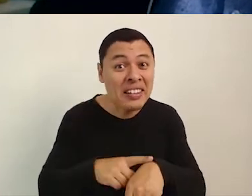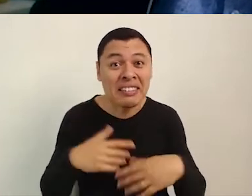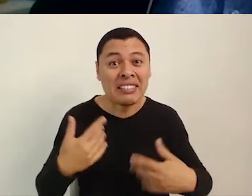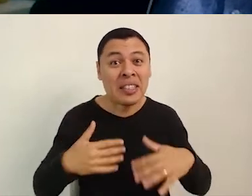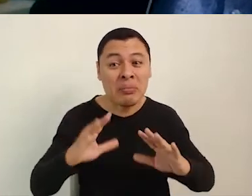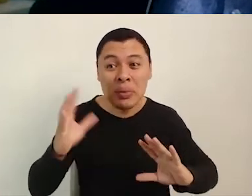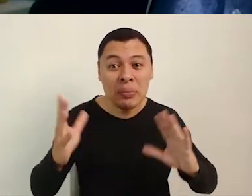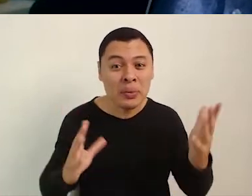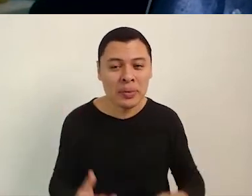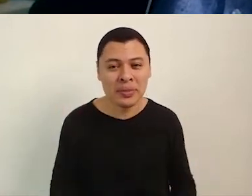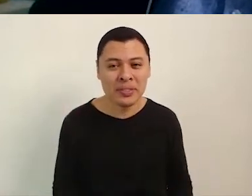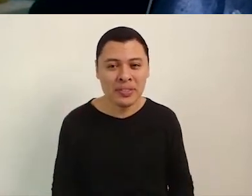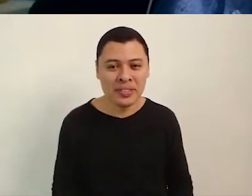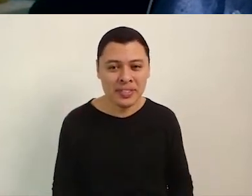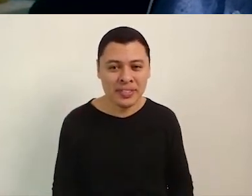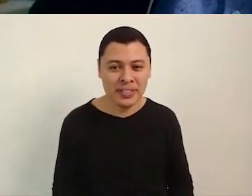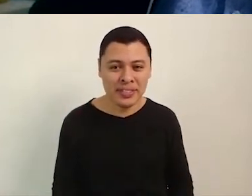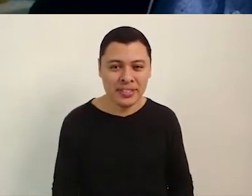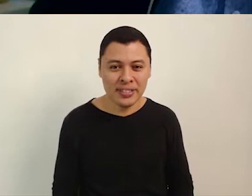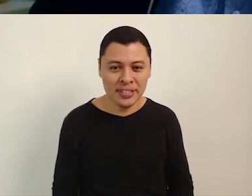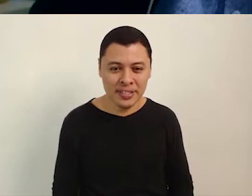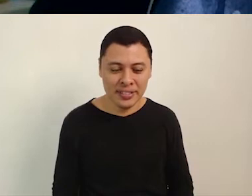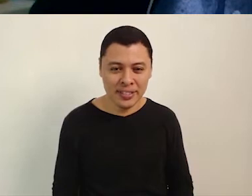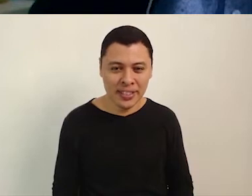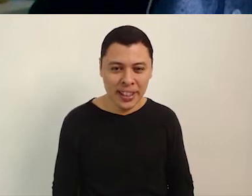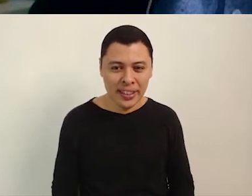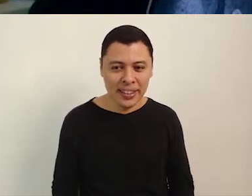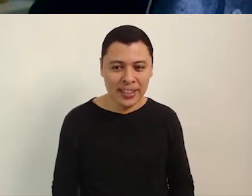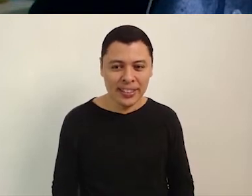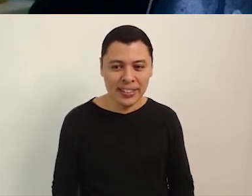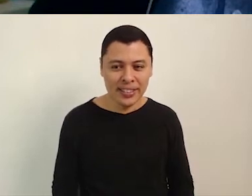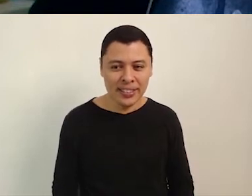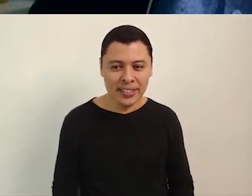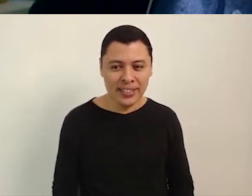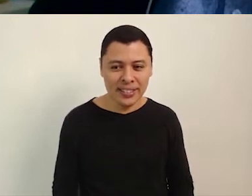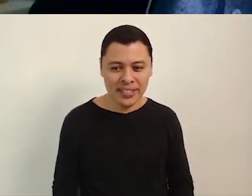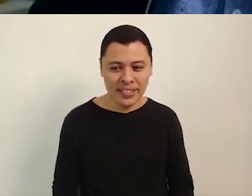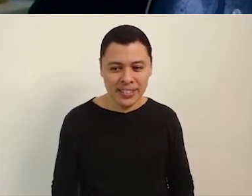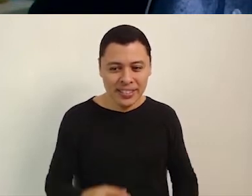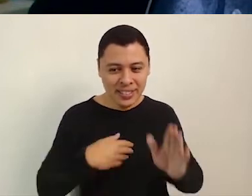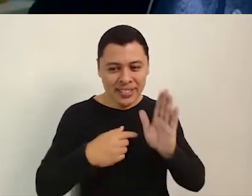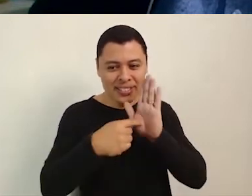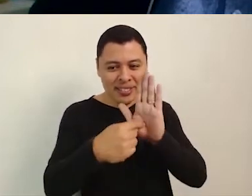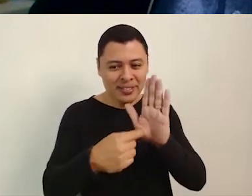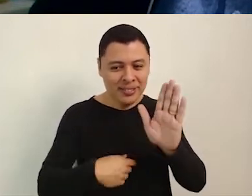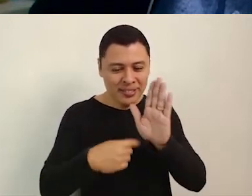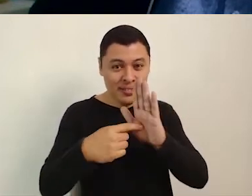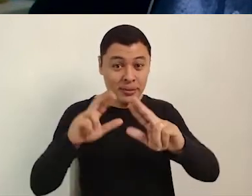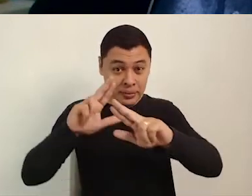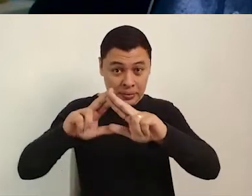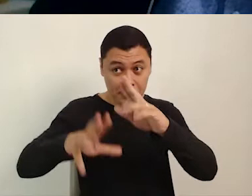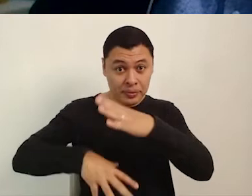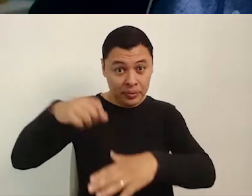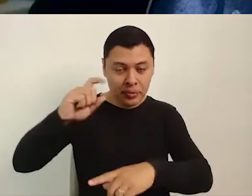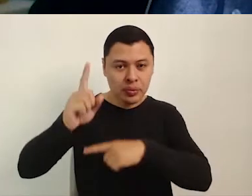Ai, ai. Mas tudo bem. Vamos lá. Deixa eu colocar aqui no meu Drive, aí eu consigo mostrar para vocês com o